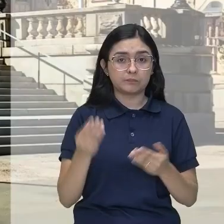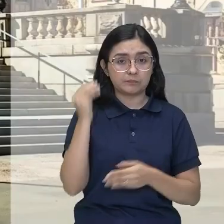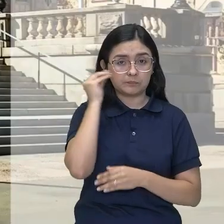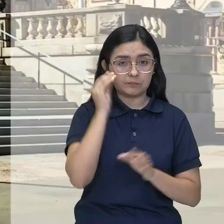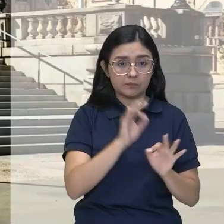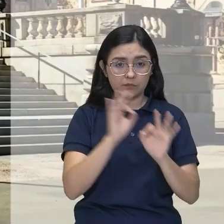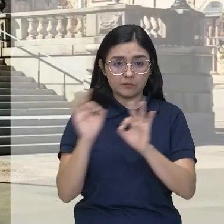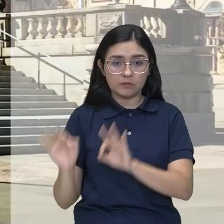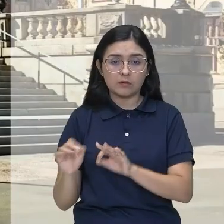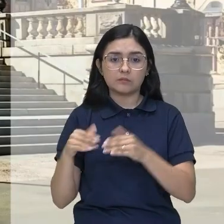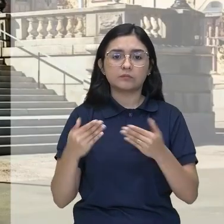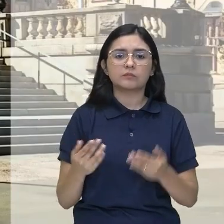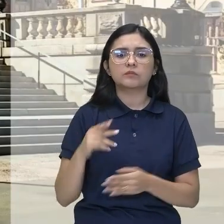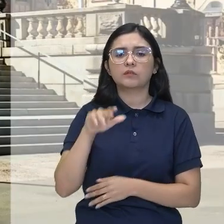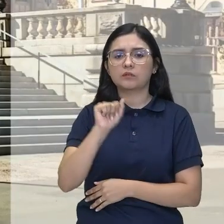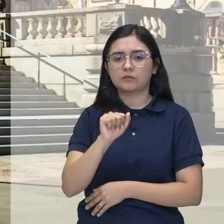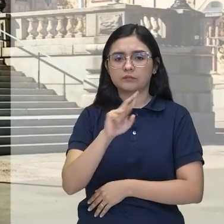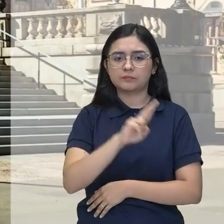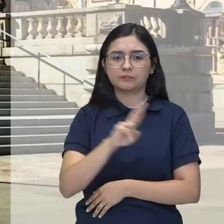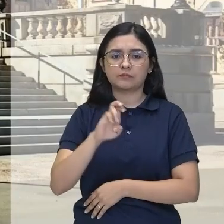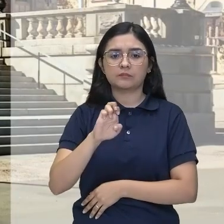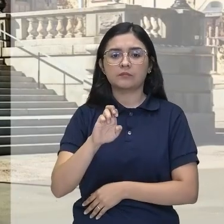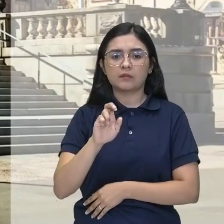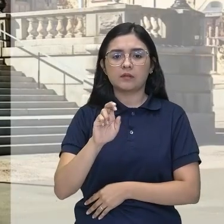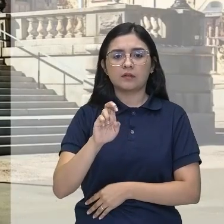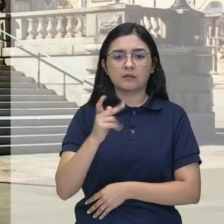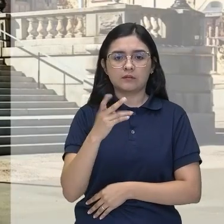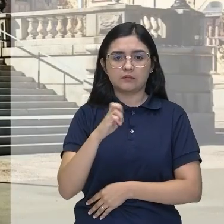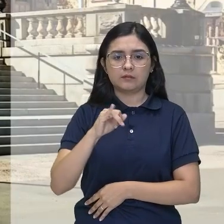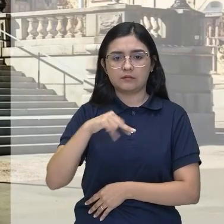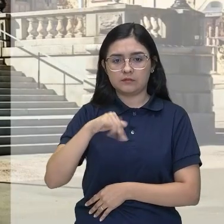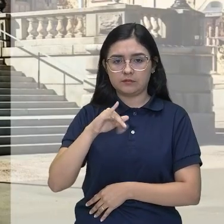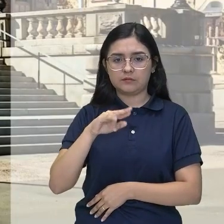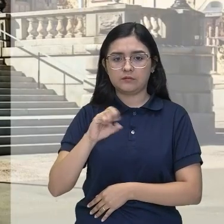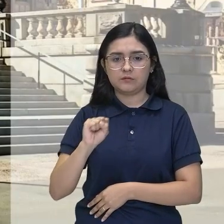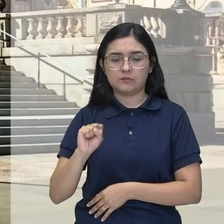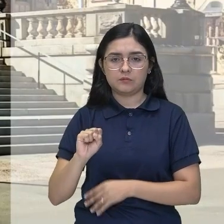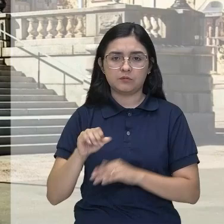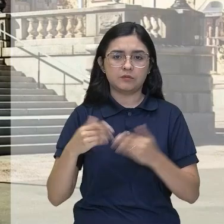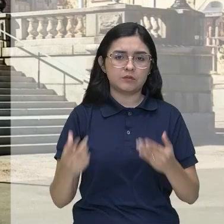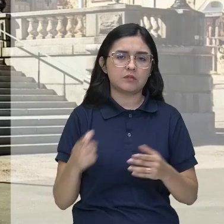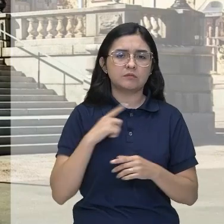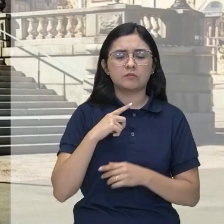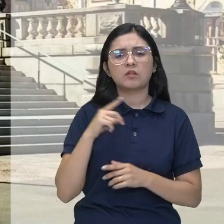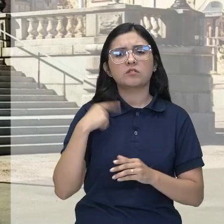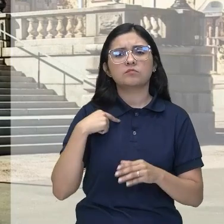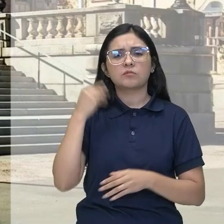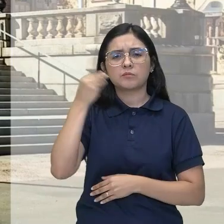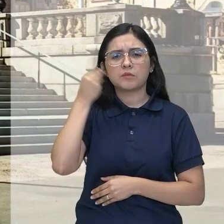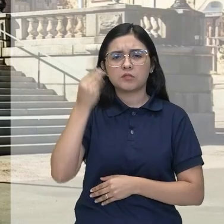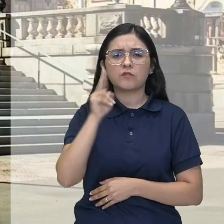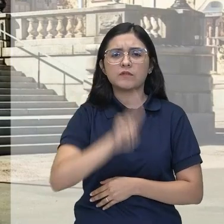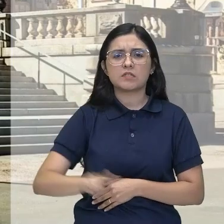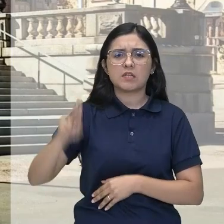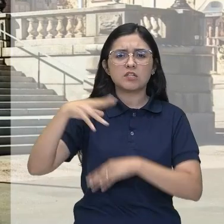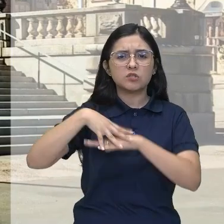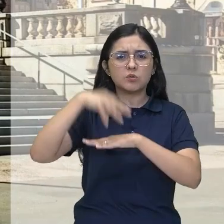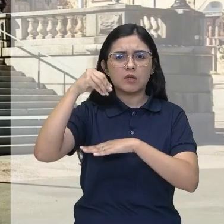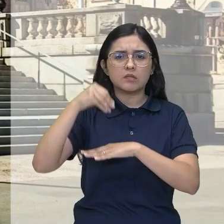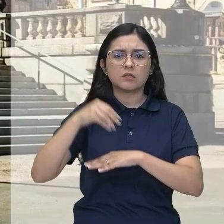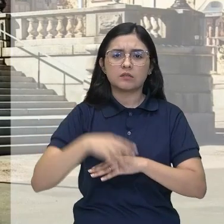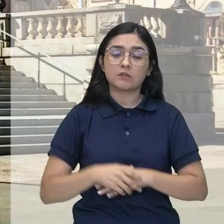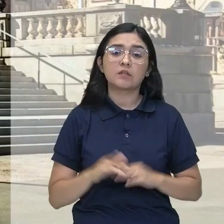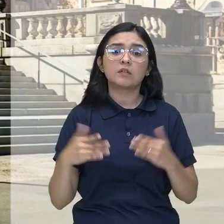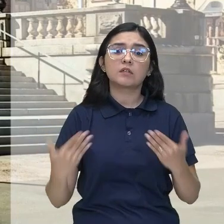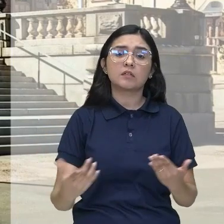Arrhenius, ao realizar algumas experiências na Universidade de Uppsala, na Suécia, ele descobriu que